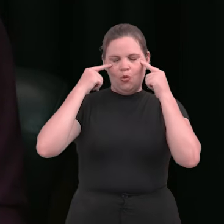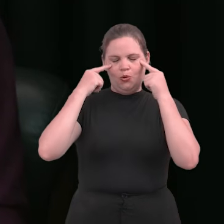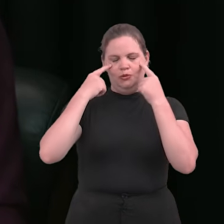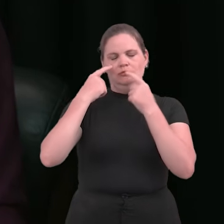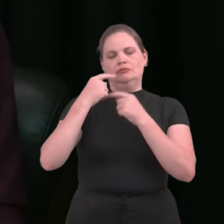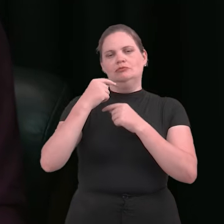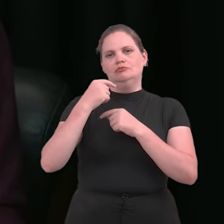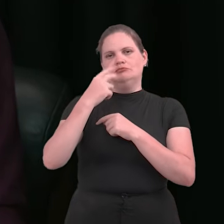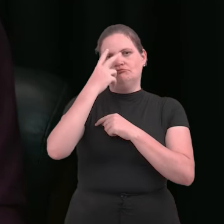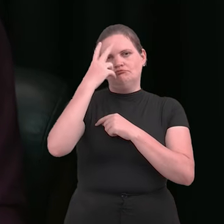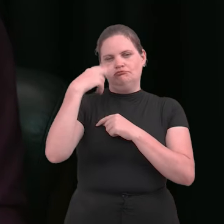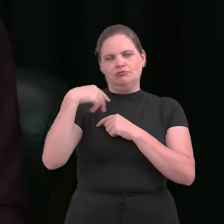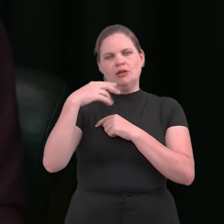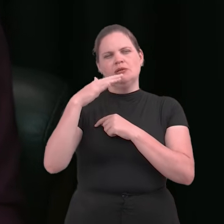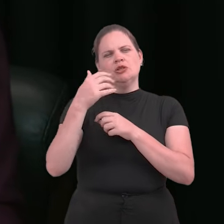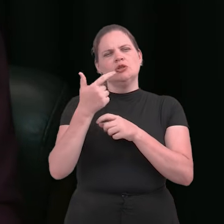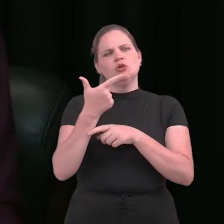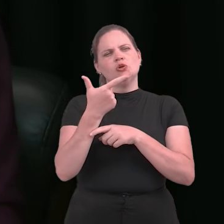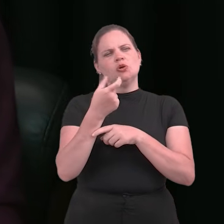em